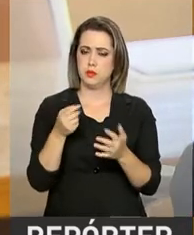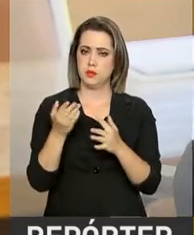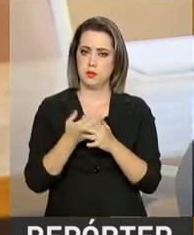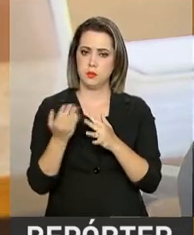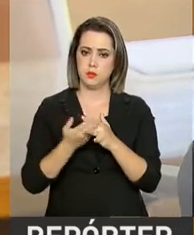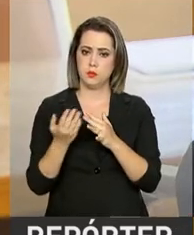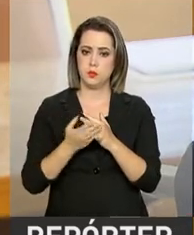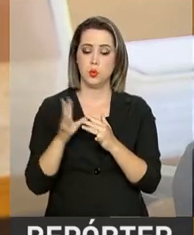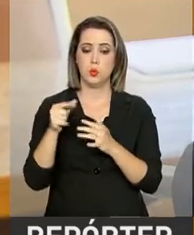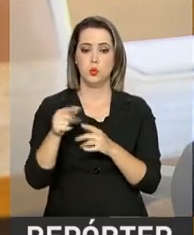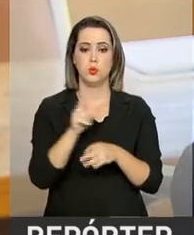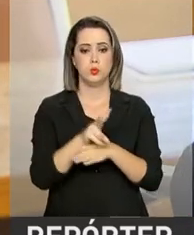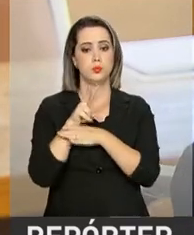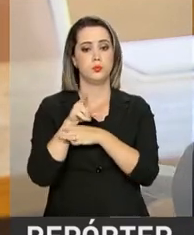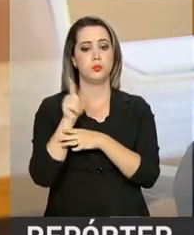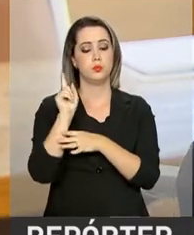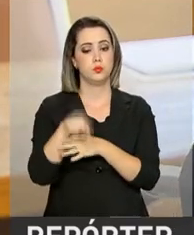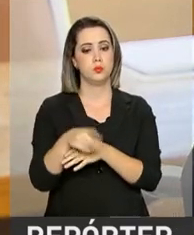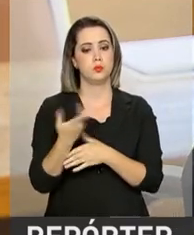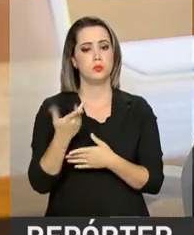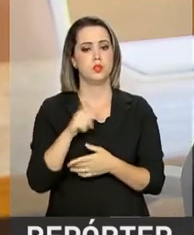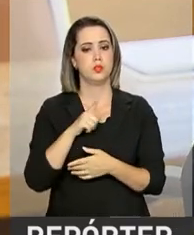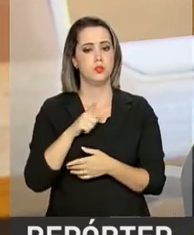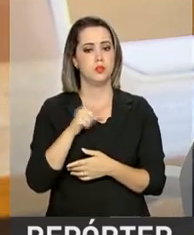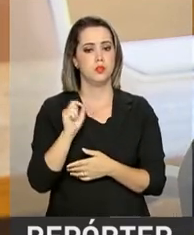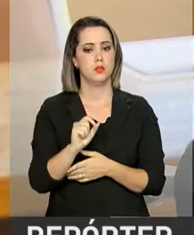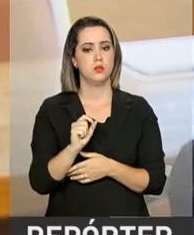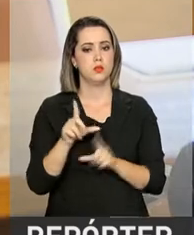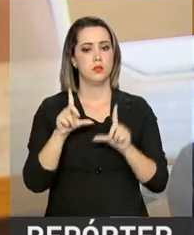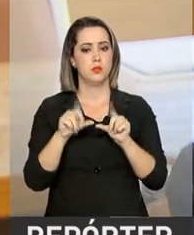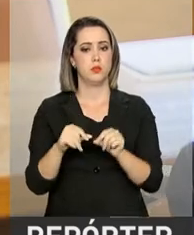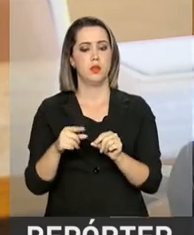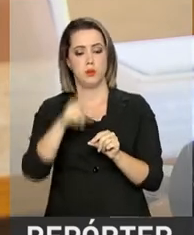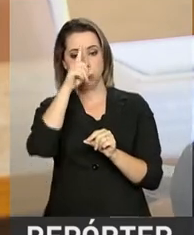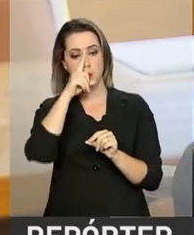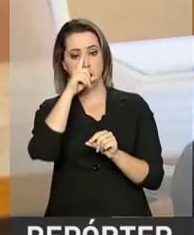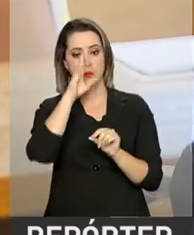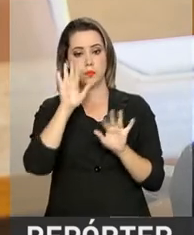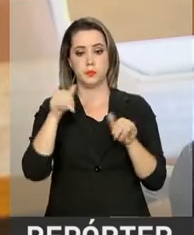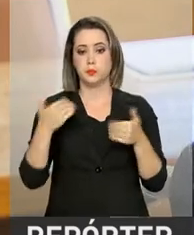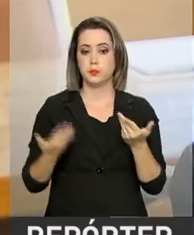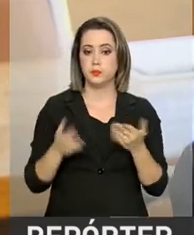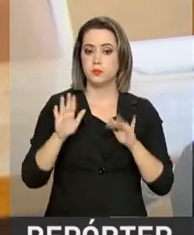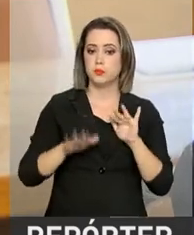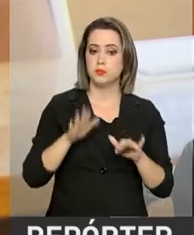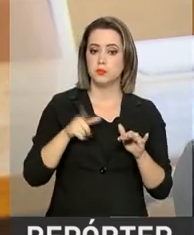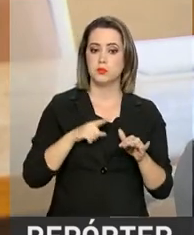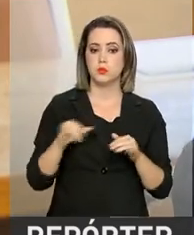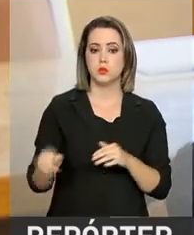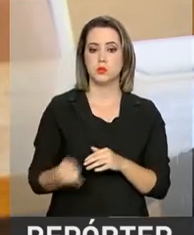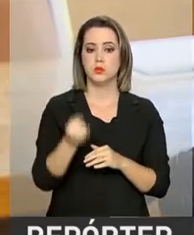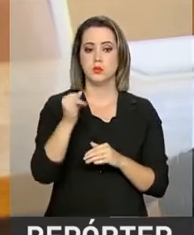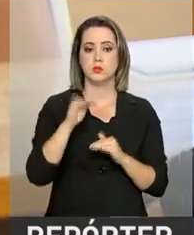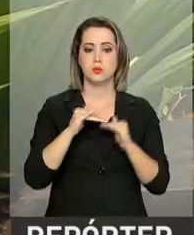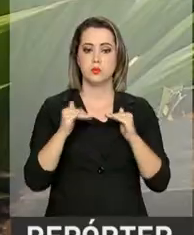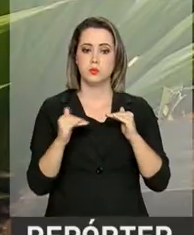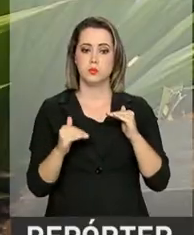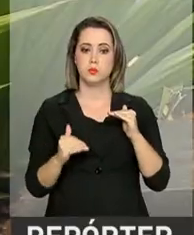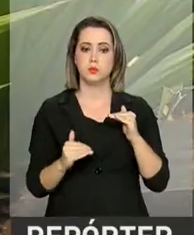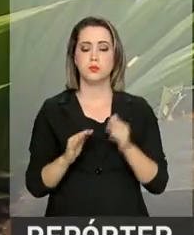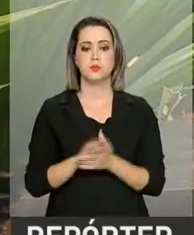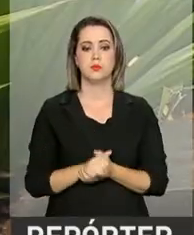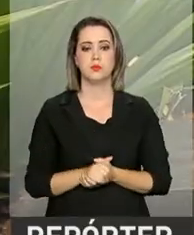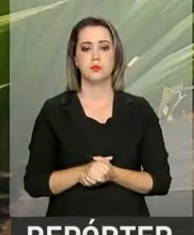todo crédito parcelado ele implica em menor risco e em geral ele tem uma taxa de juros mais baixos o